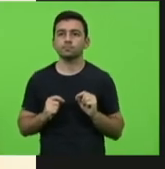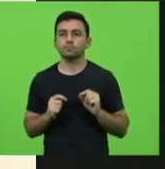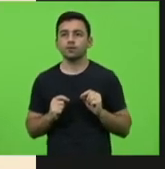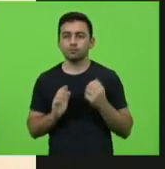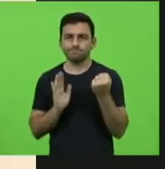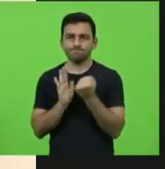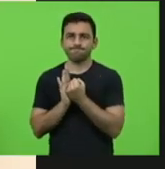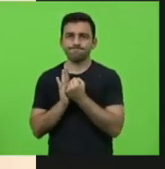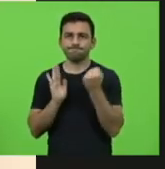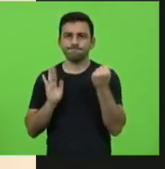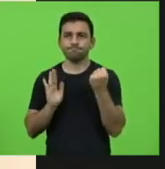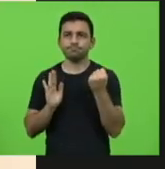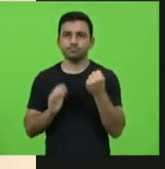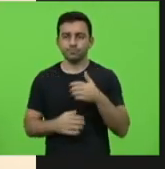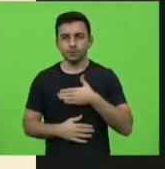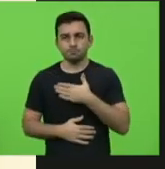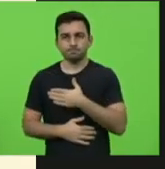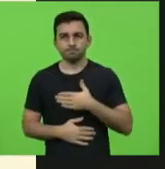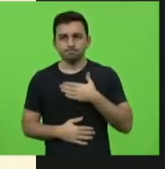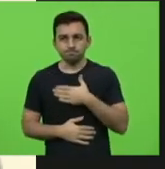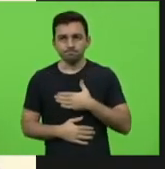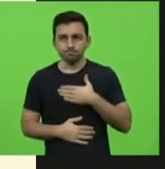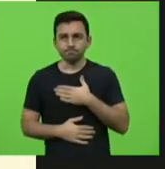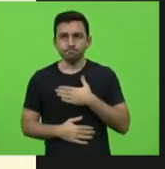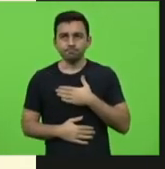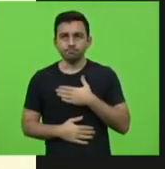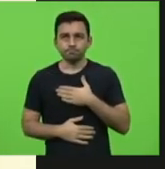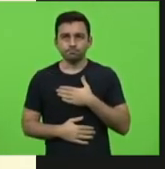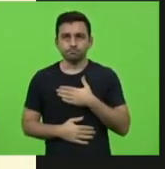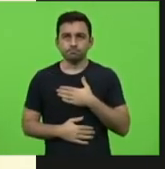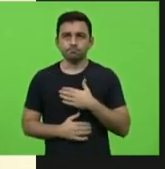registrar a minha satisfação de ter